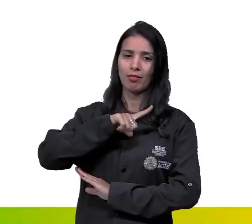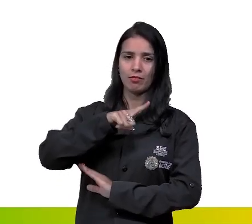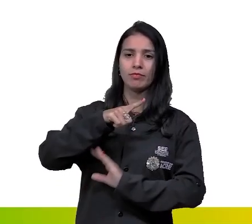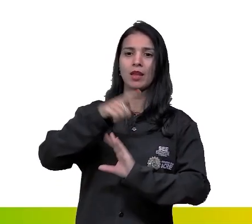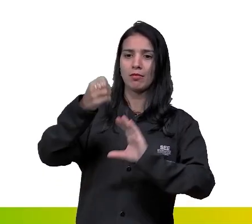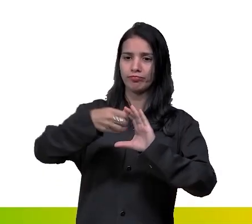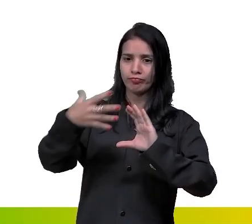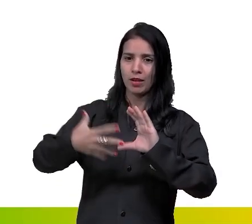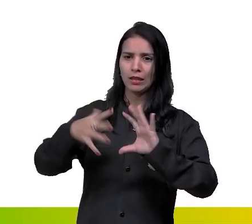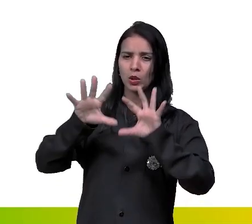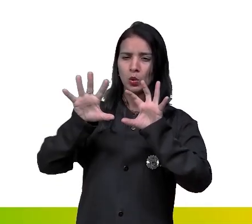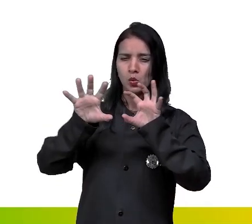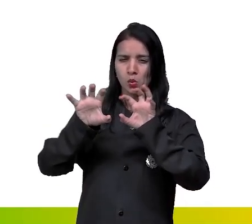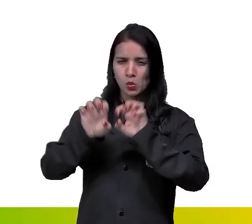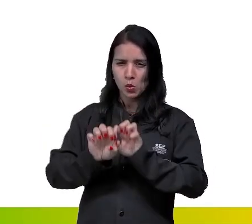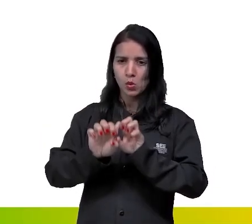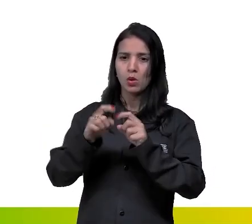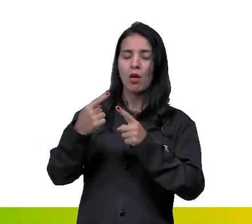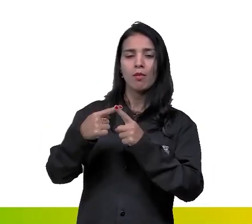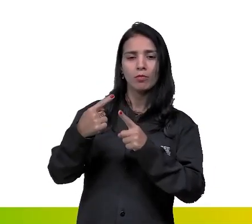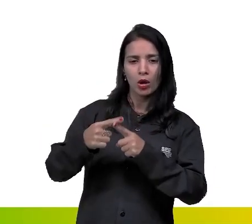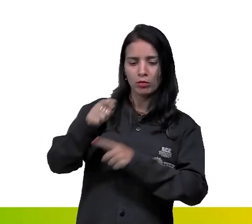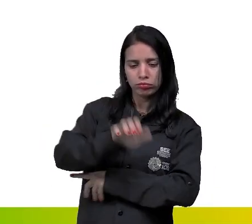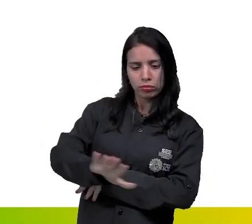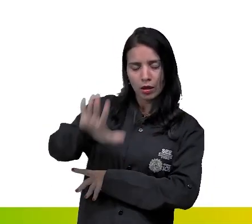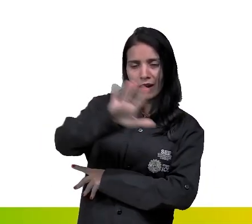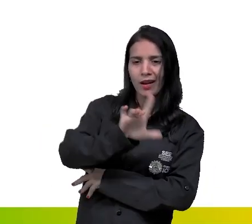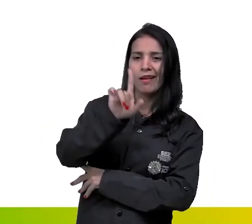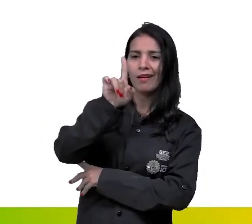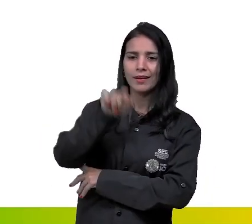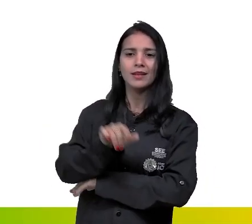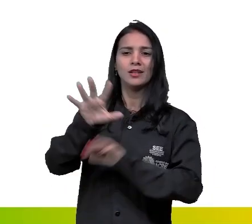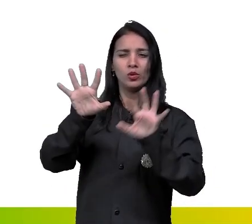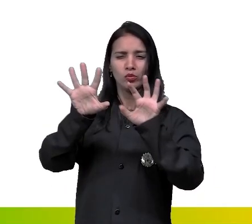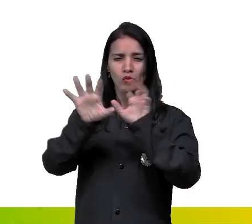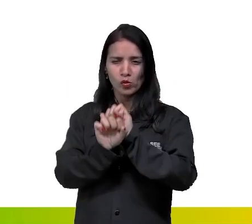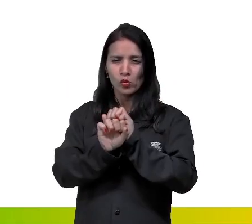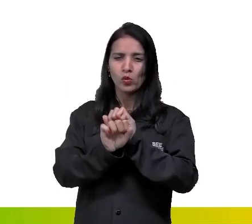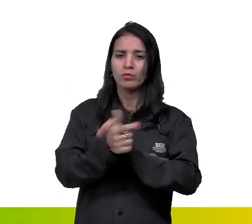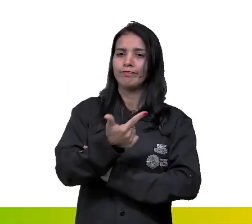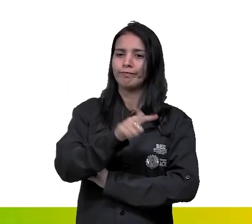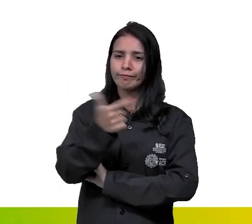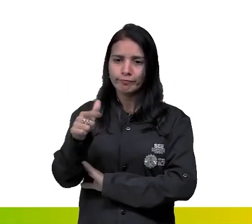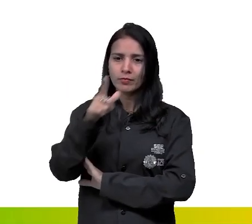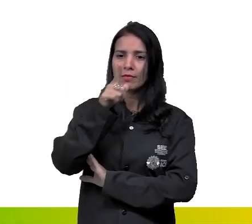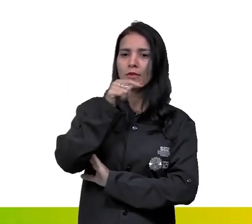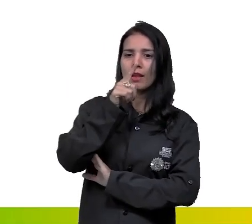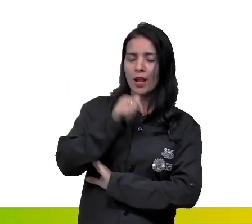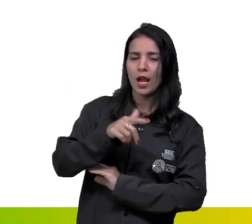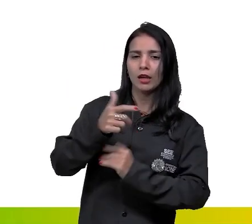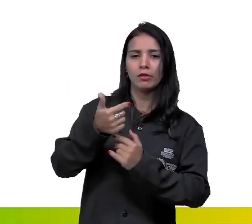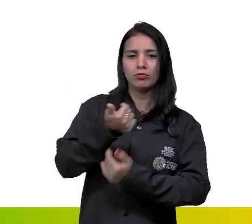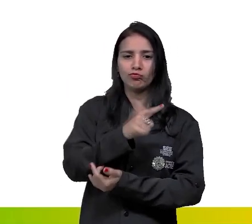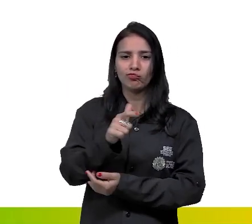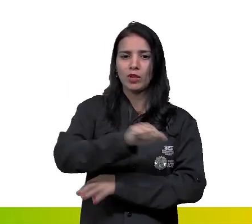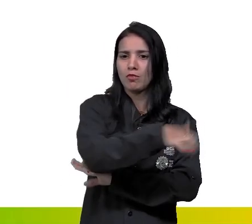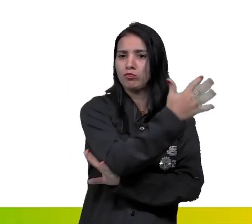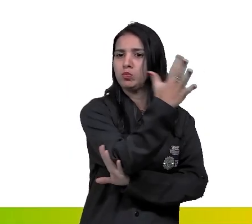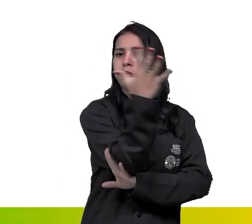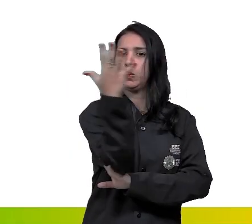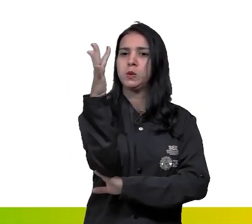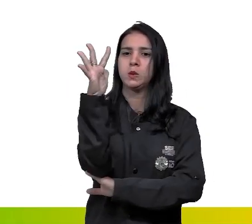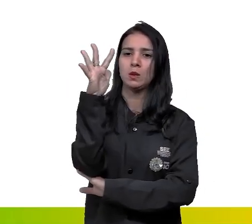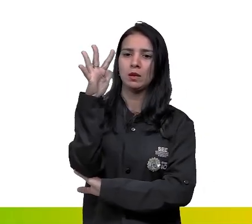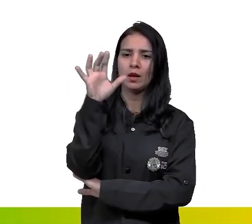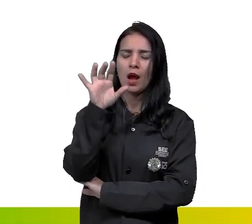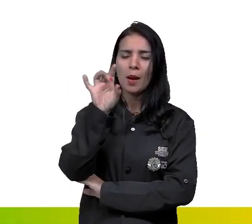É um bioma localizado em uma região mais seca do território brasileiro. E qual é a principal característica dele, pessoal?